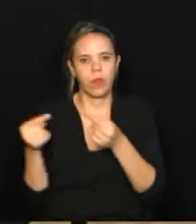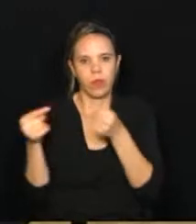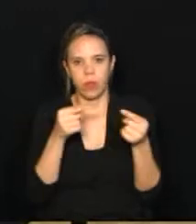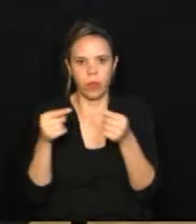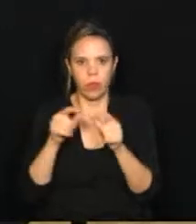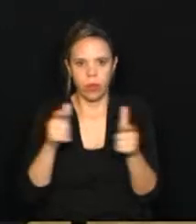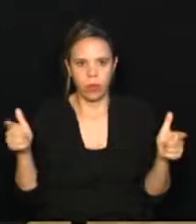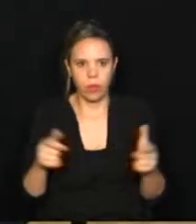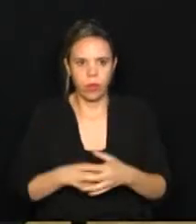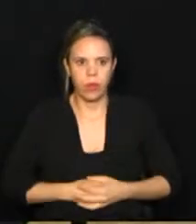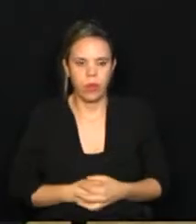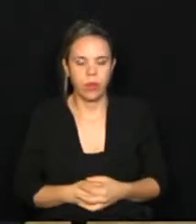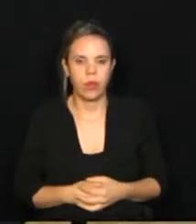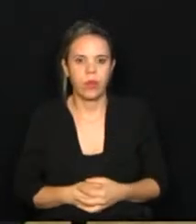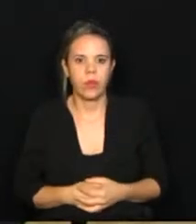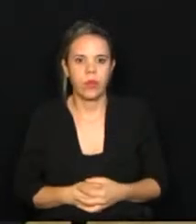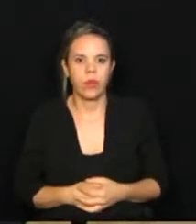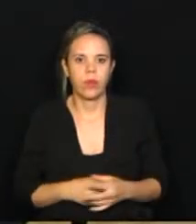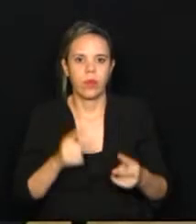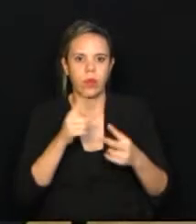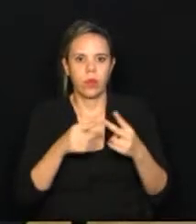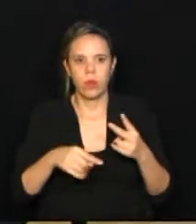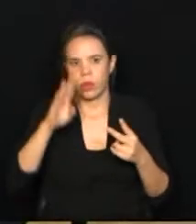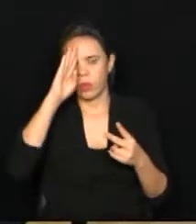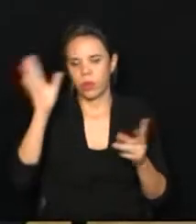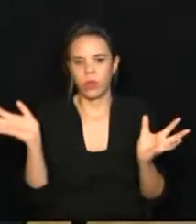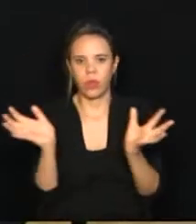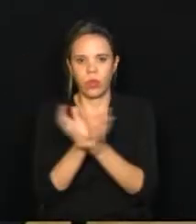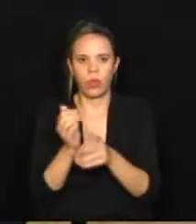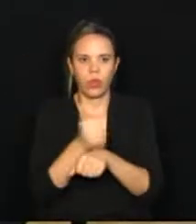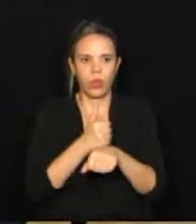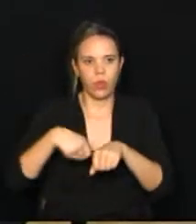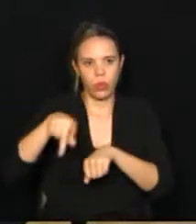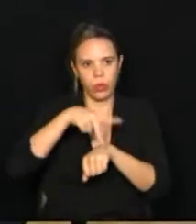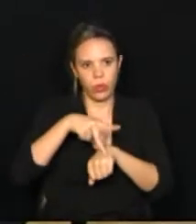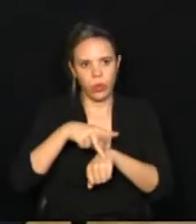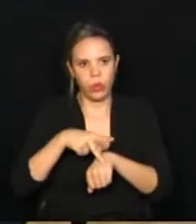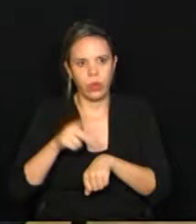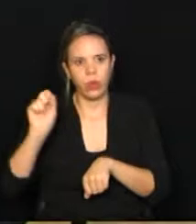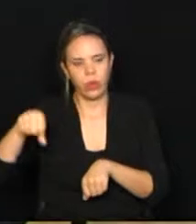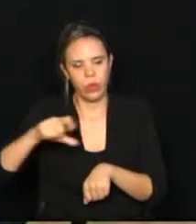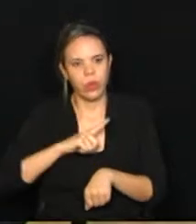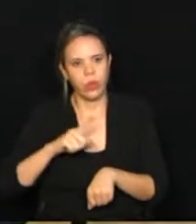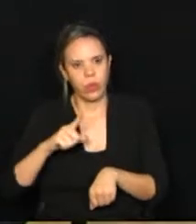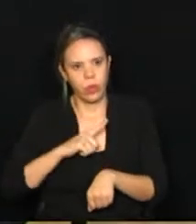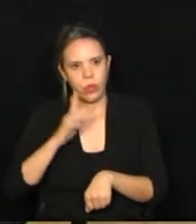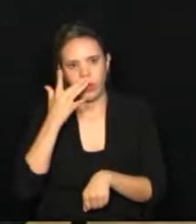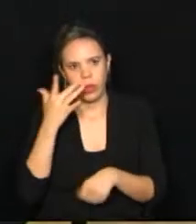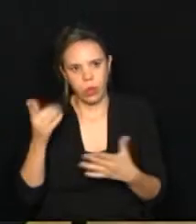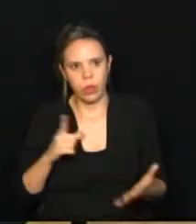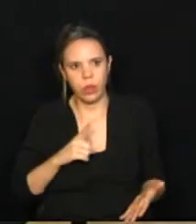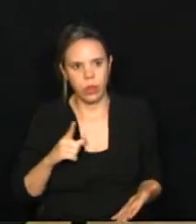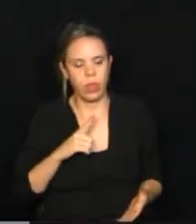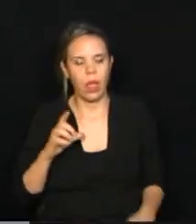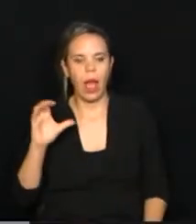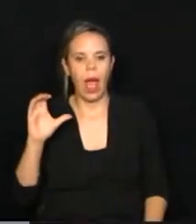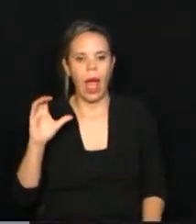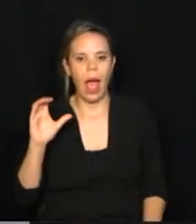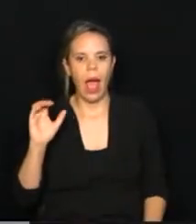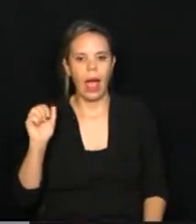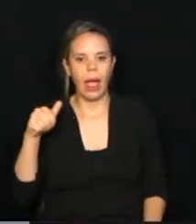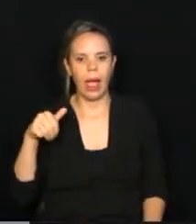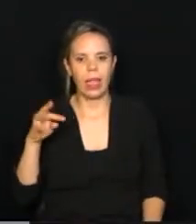muito grande, né? Eram as duas principais equipes do país, né? Tinha Ourinhos, tinha Catanduva também, que